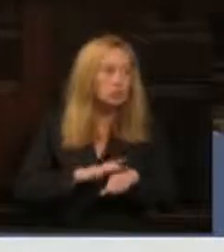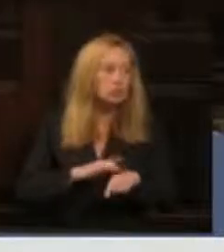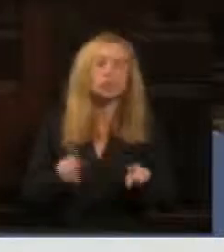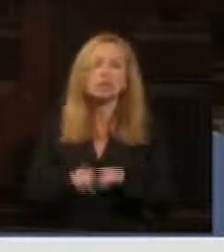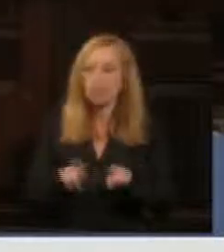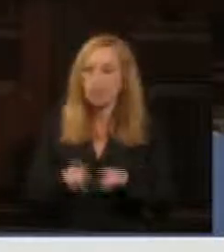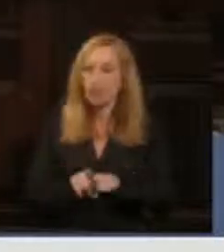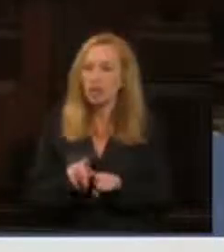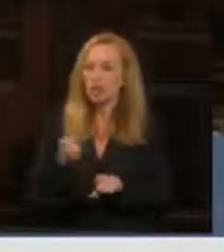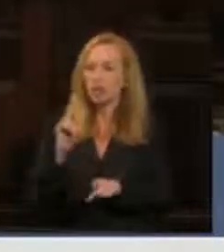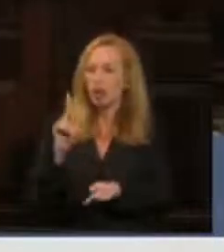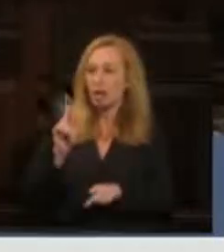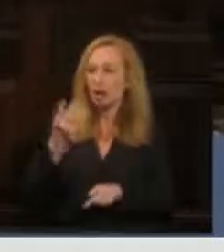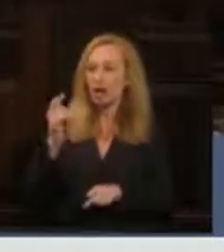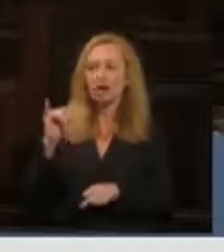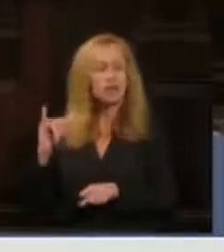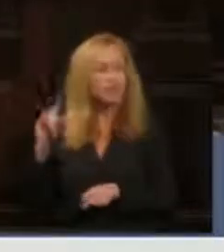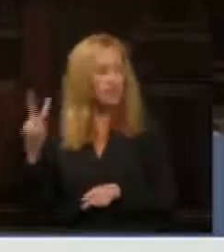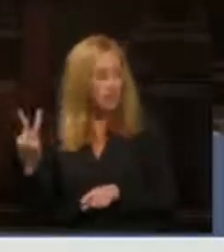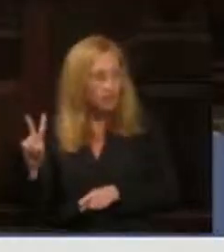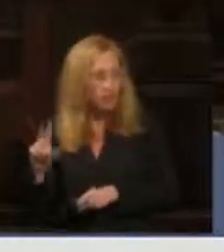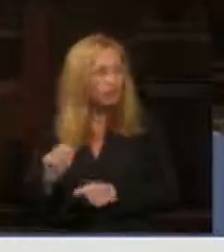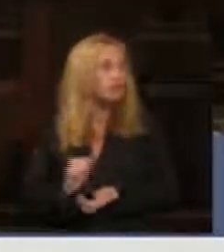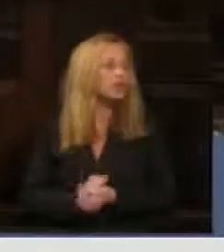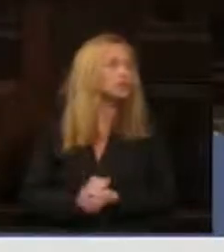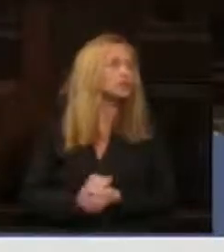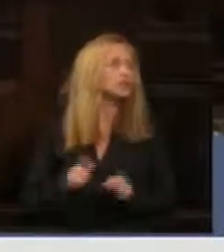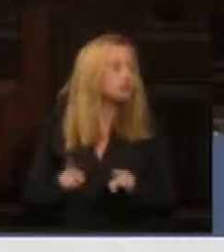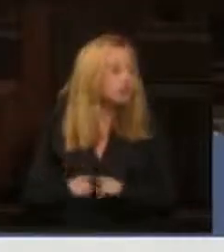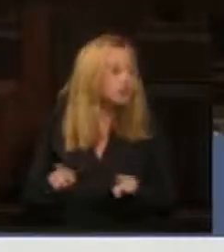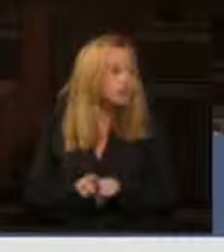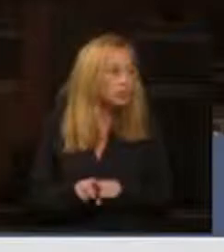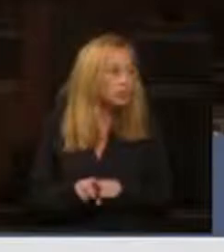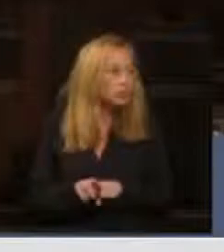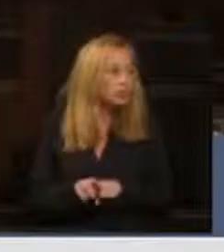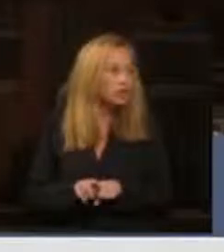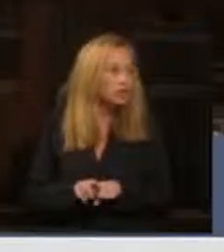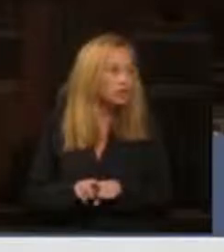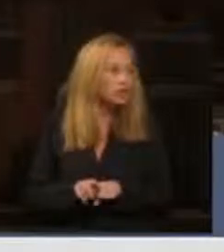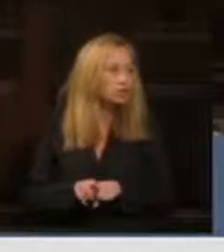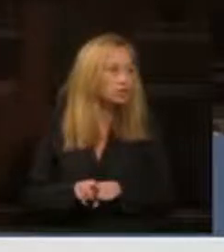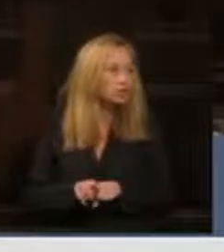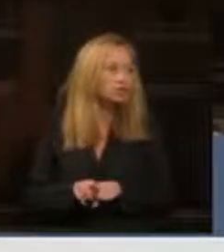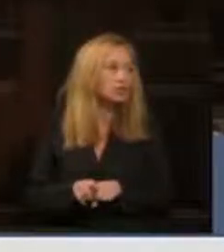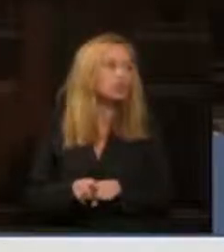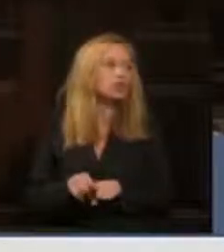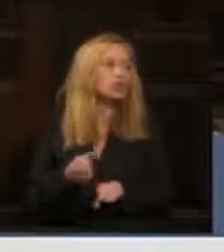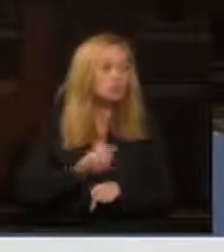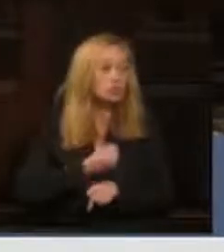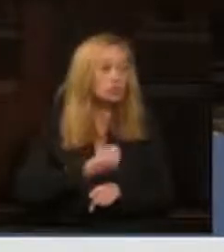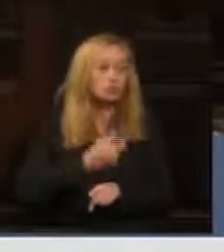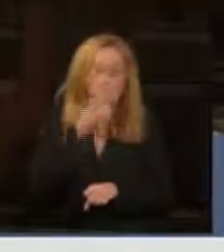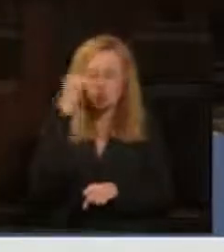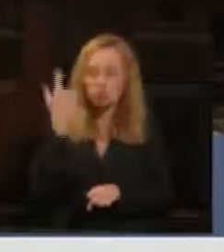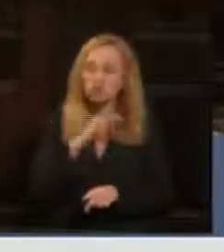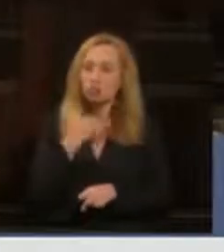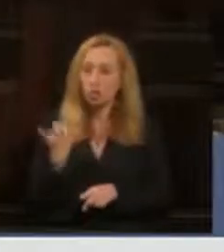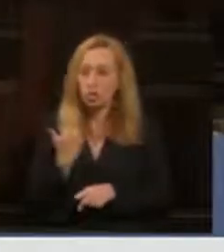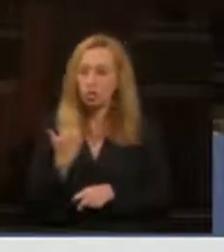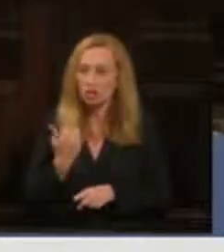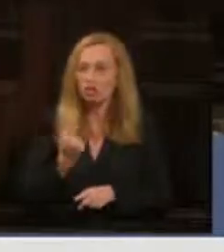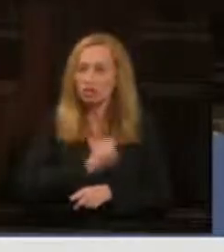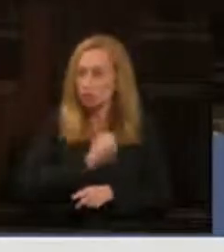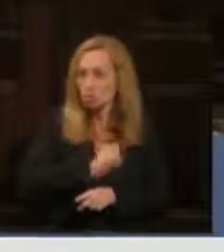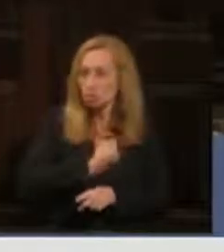HIV/AIDS, além de ter o maior coeficiente de mortalidade. São números graves